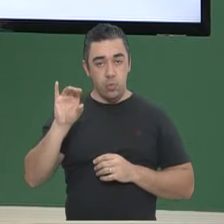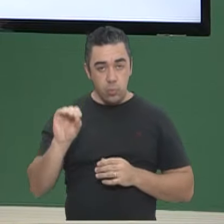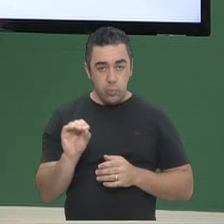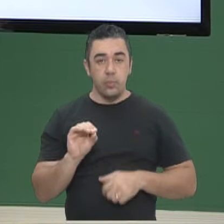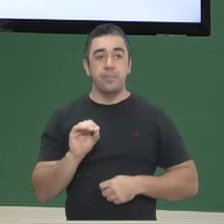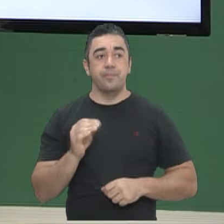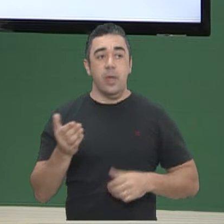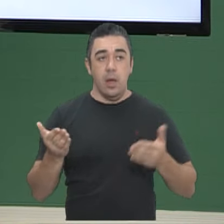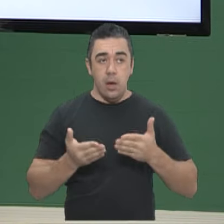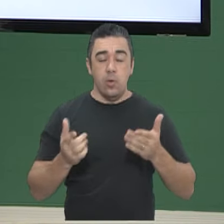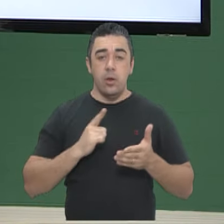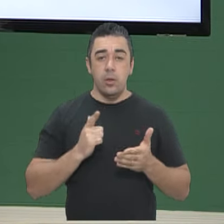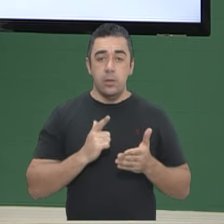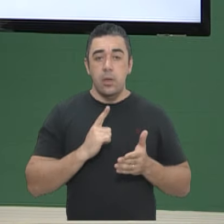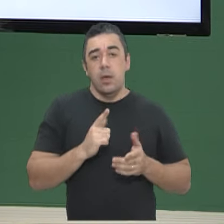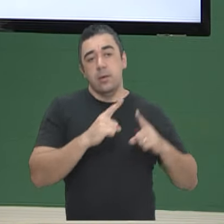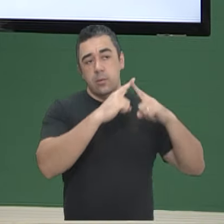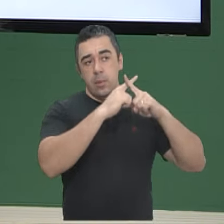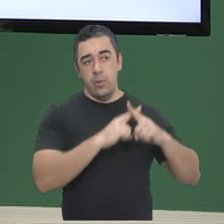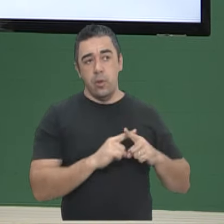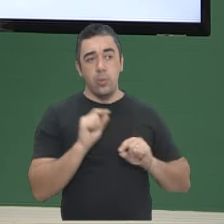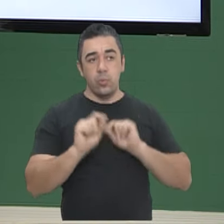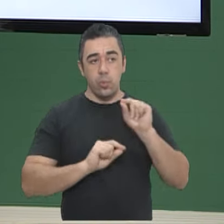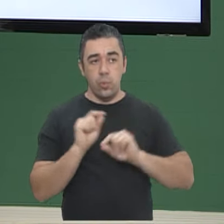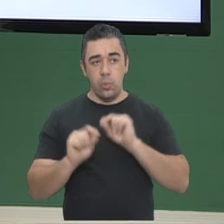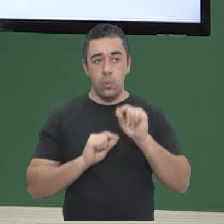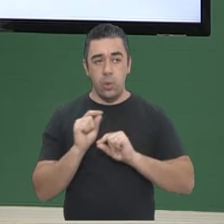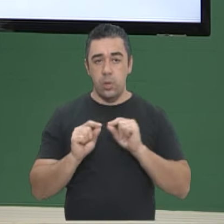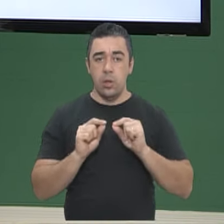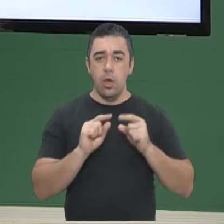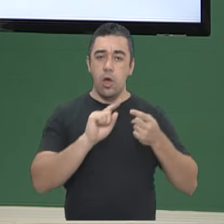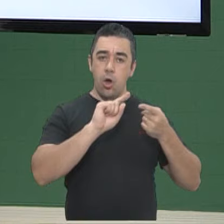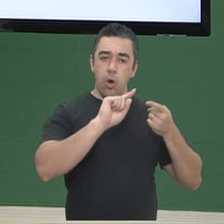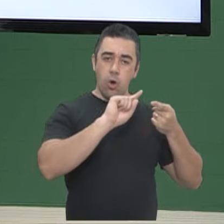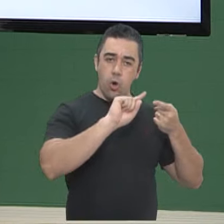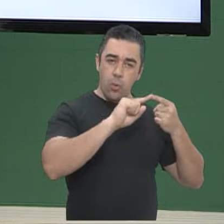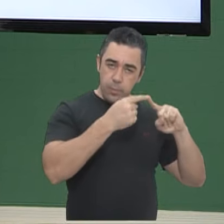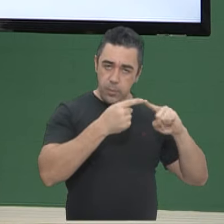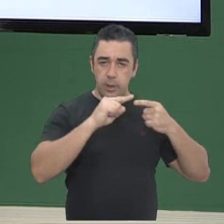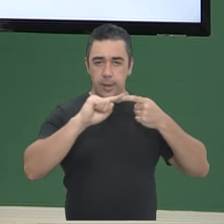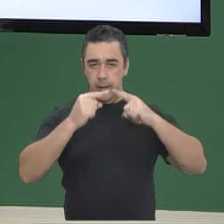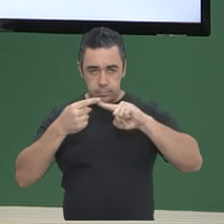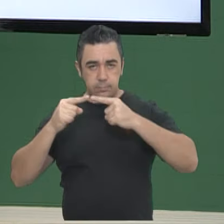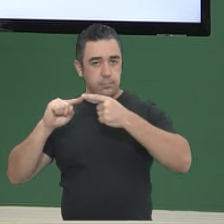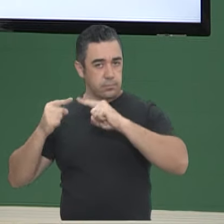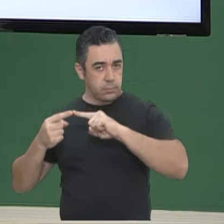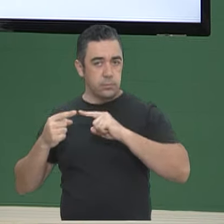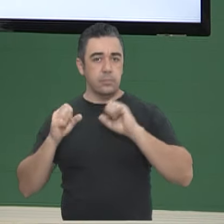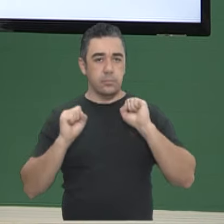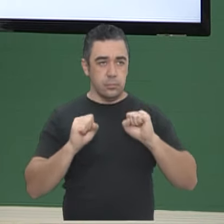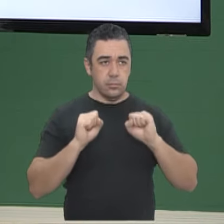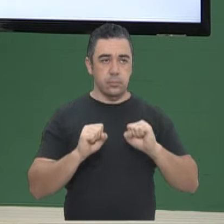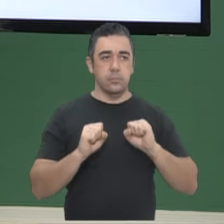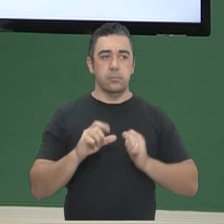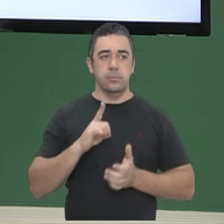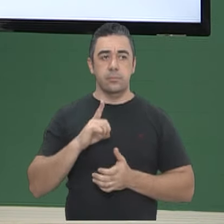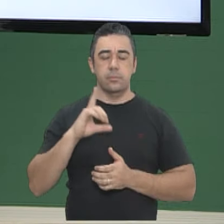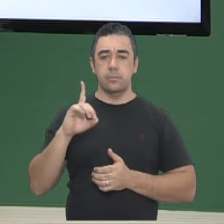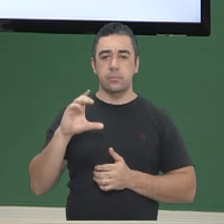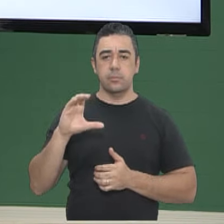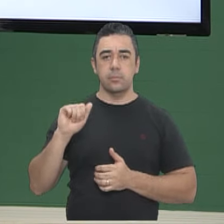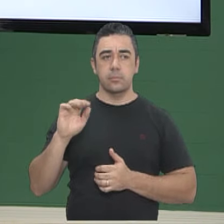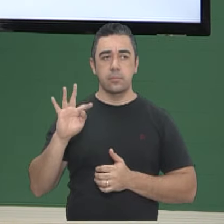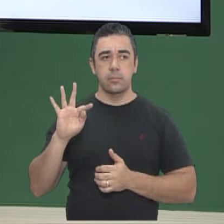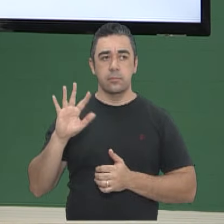E aí nós temos, por fim, as provas combinadas, que pode ser o decathlon e